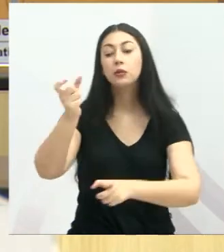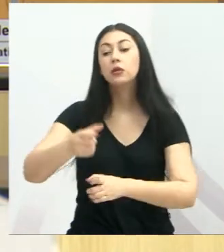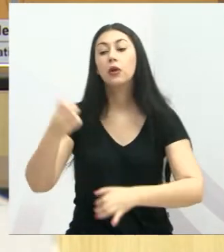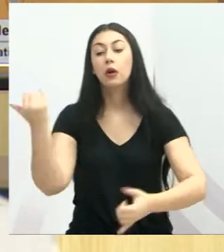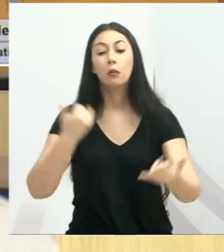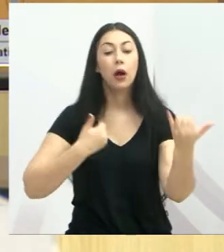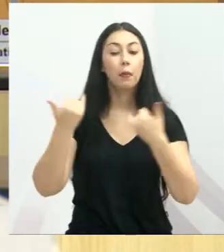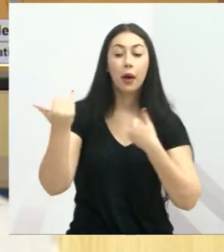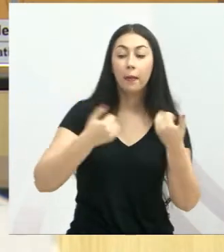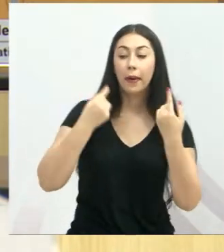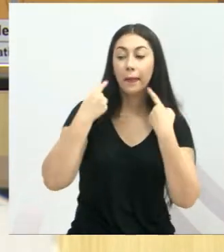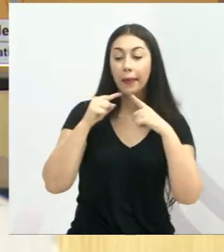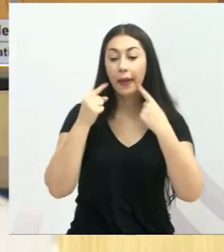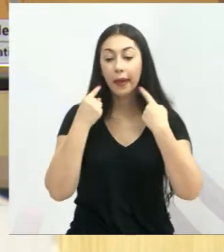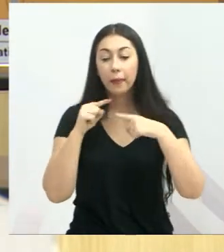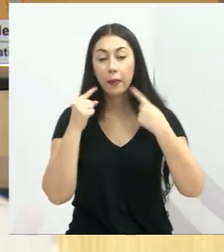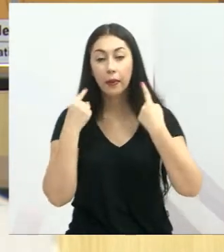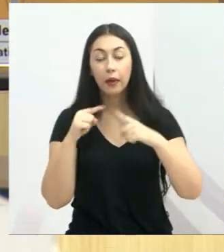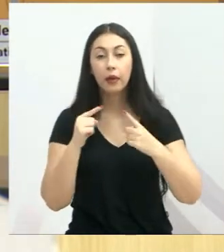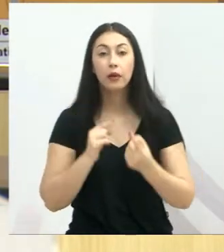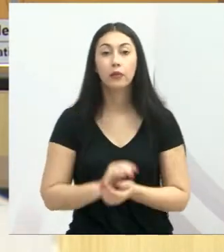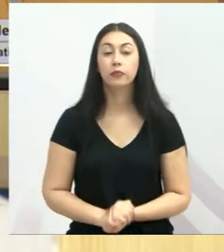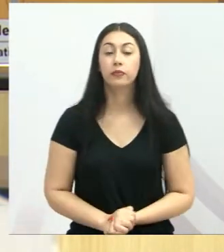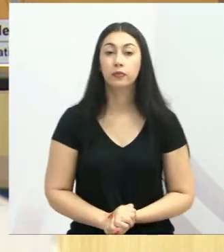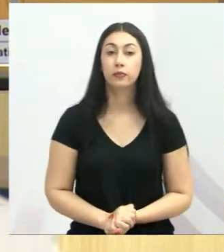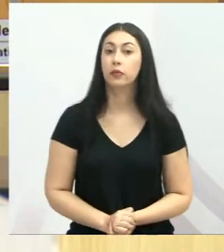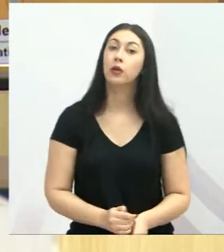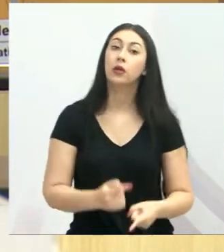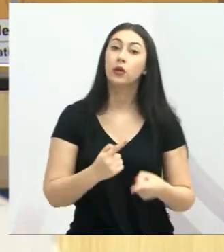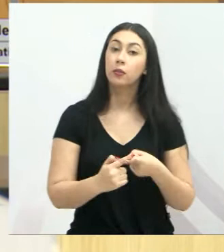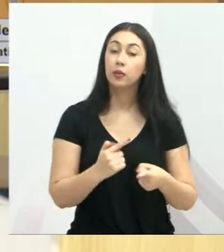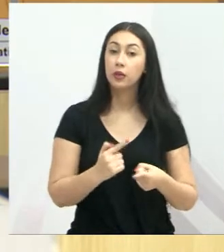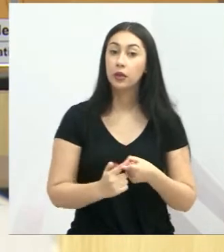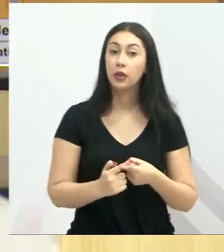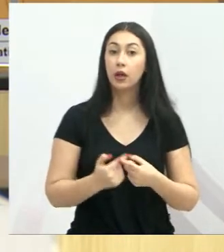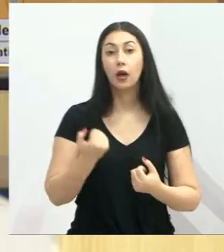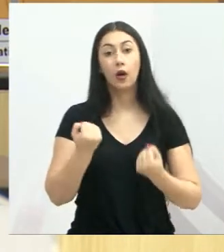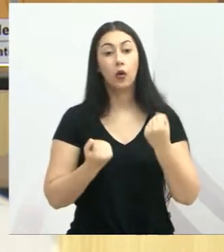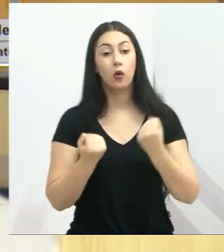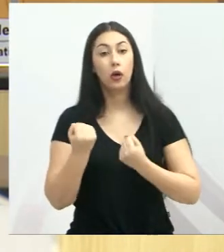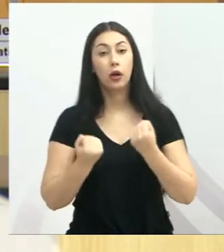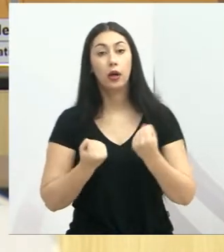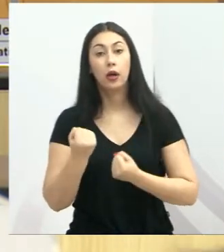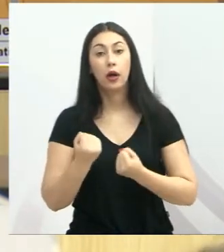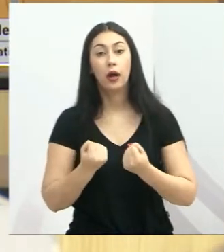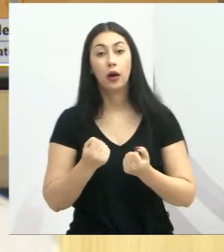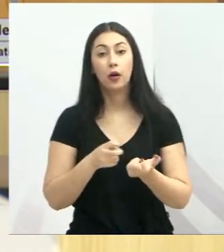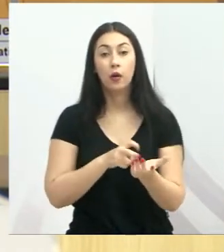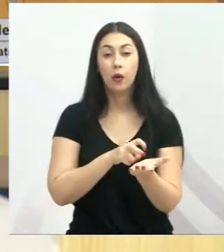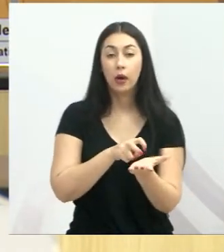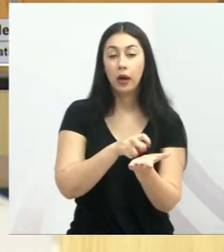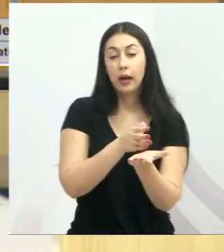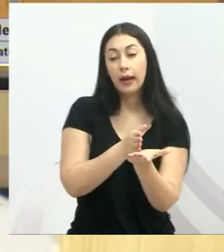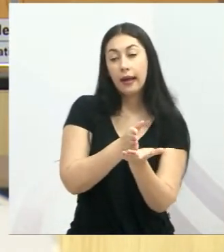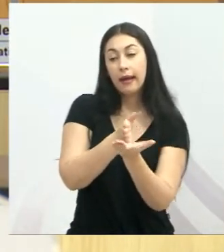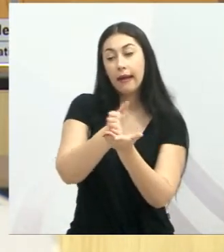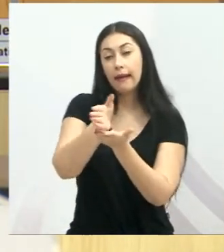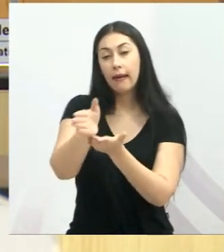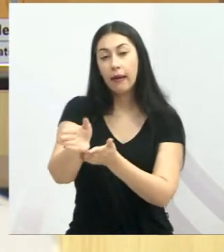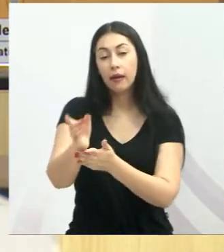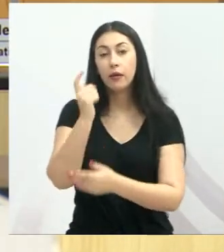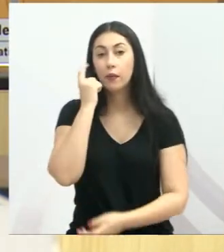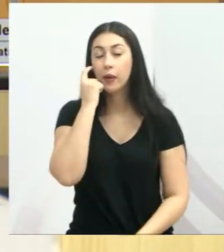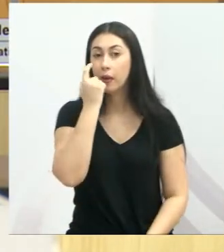que utilizam esse retorno, que é acesso de todos os veículos que vão para o distrito do Parque Meia Lua, devido ao